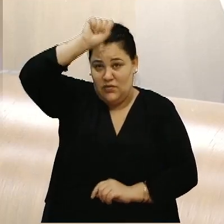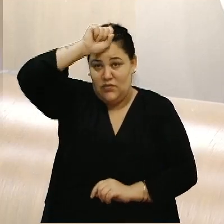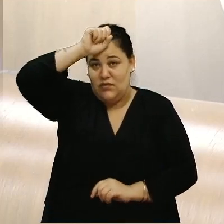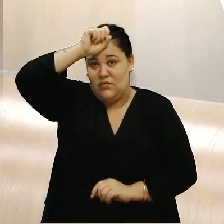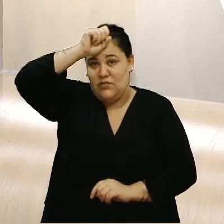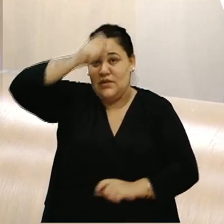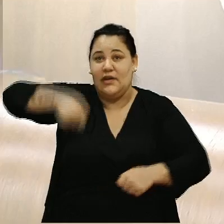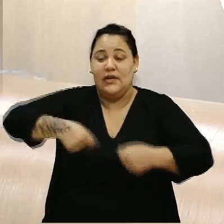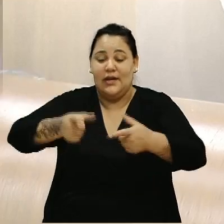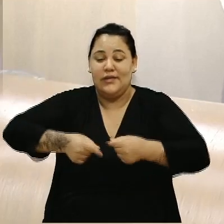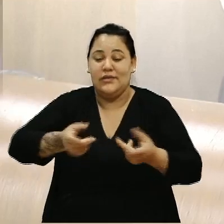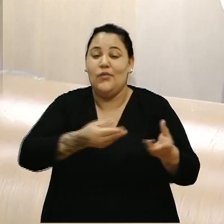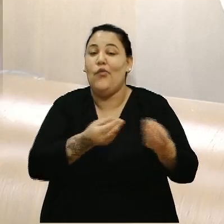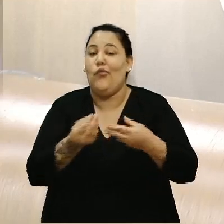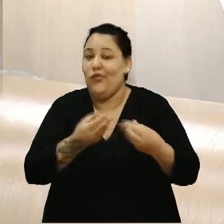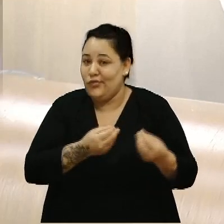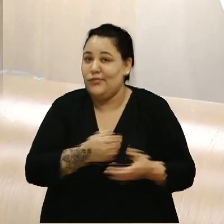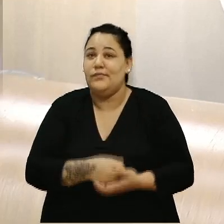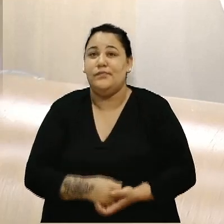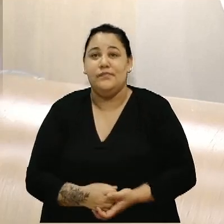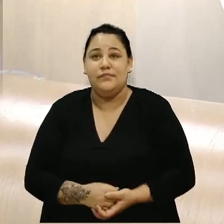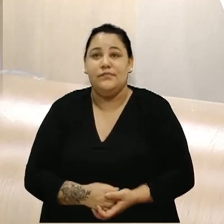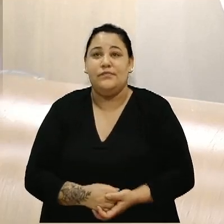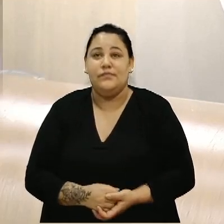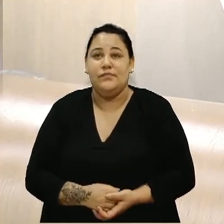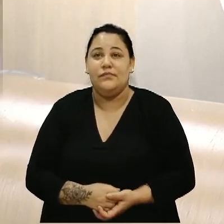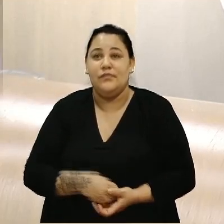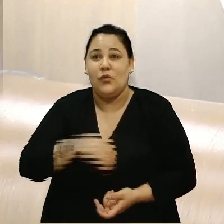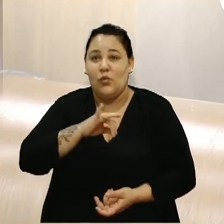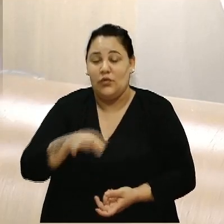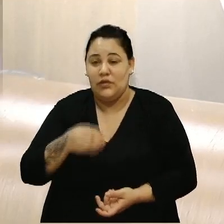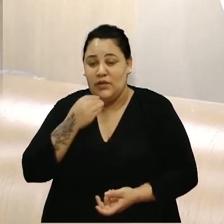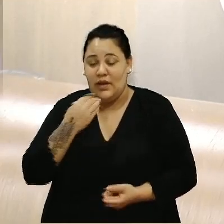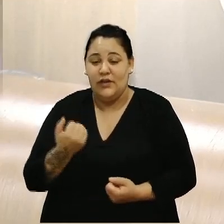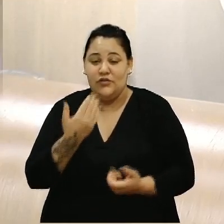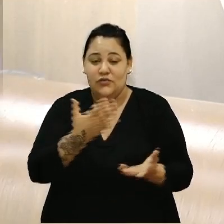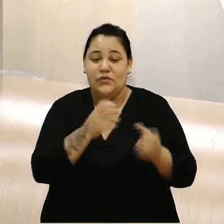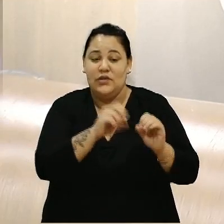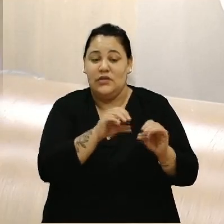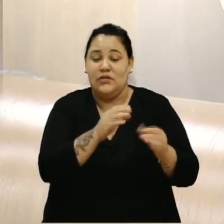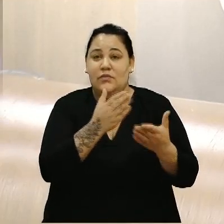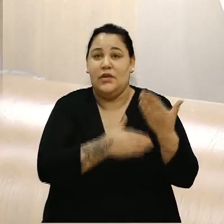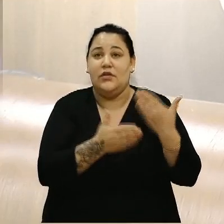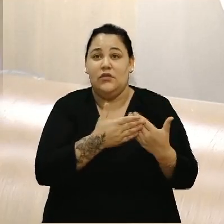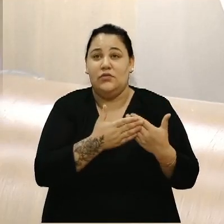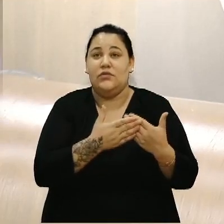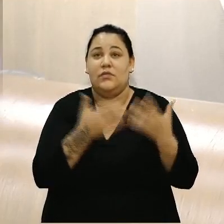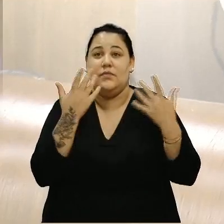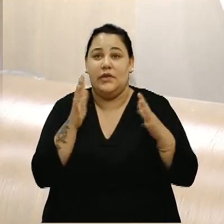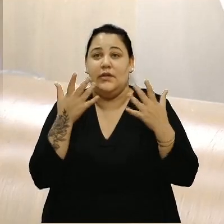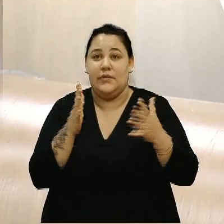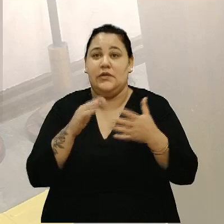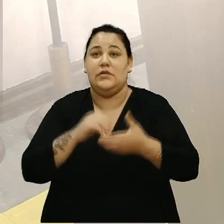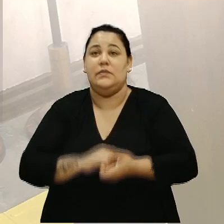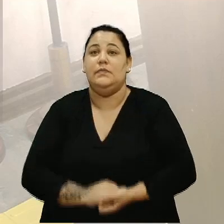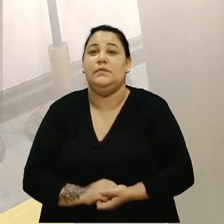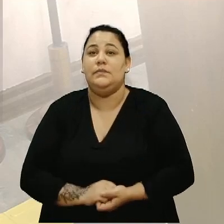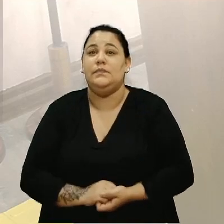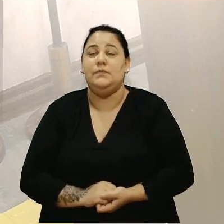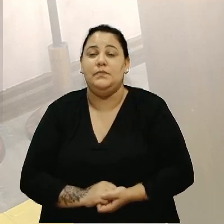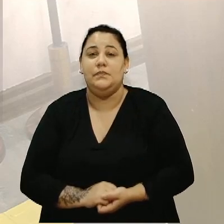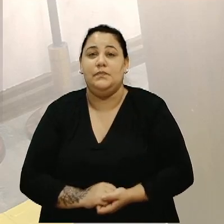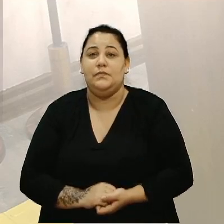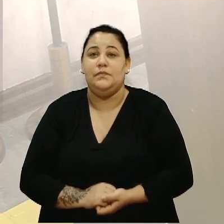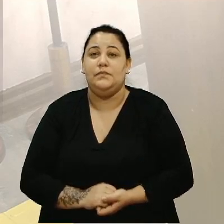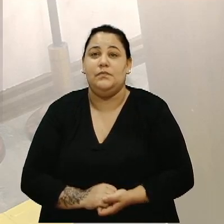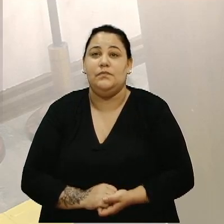gastamos bastante. Oportunizar a educação para todos. Parabéns. Vai dar certo. Obrigada.